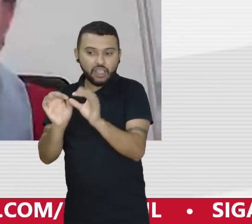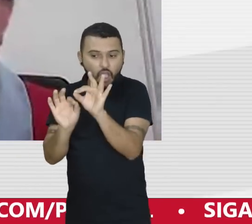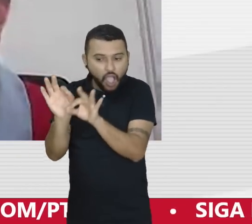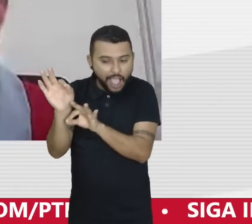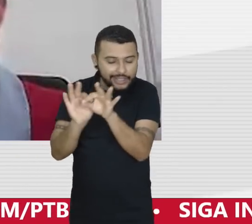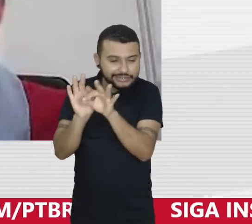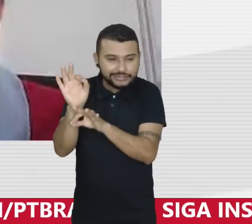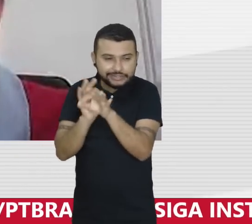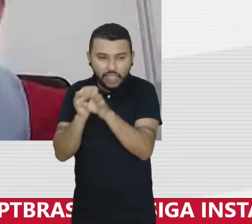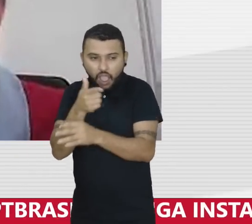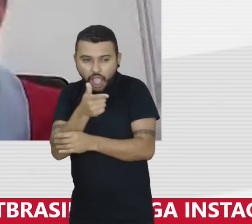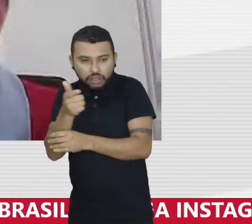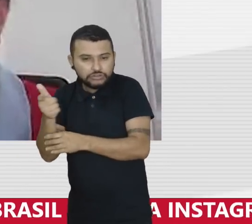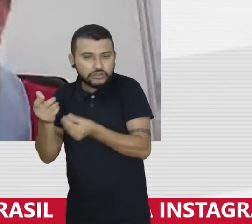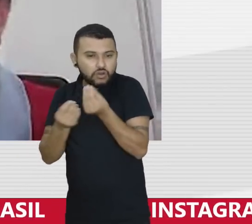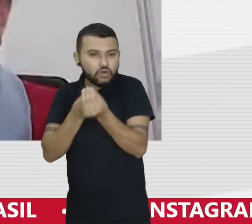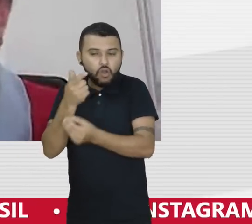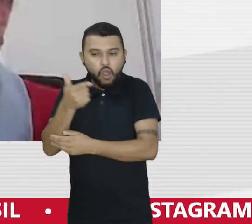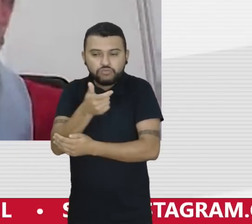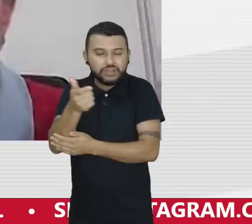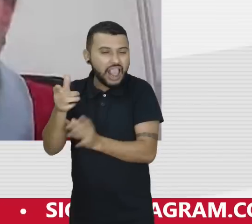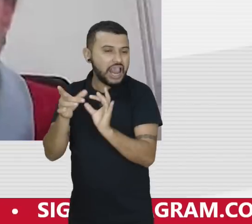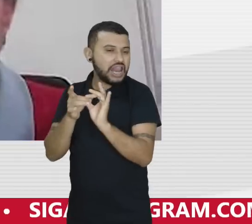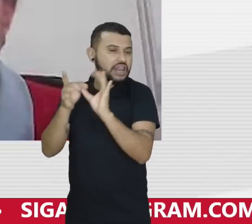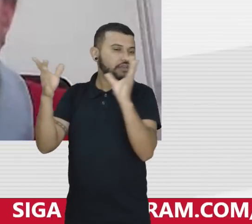organizados, né, com armas na mão,